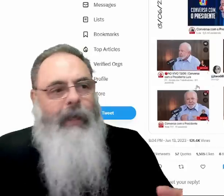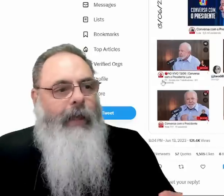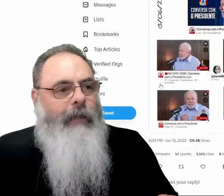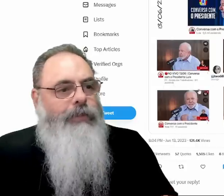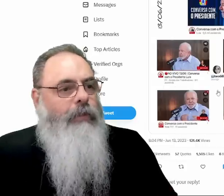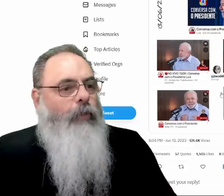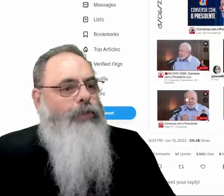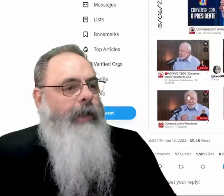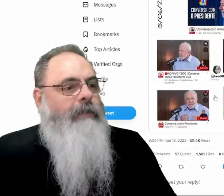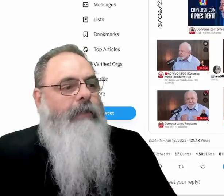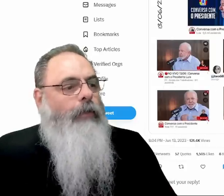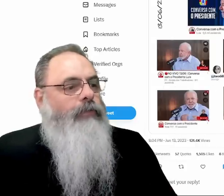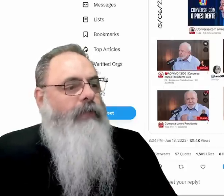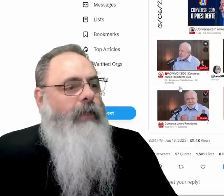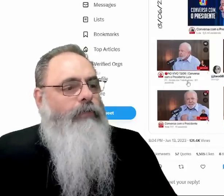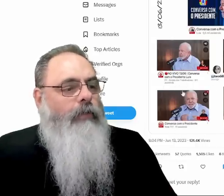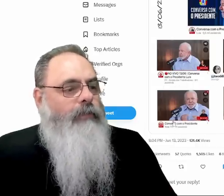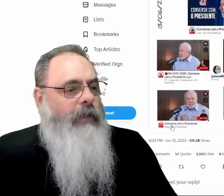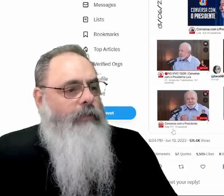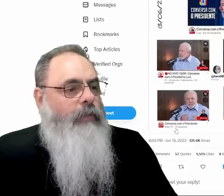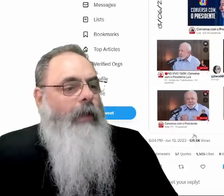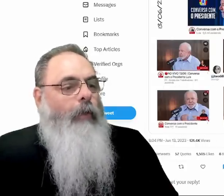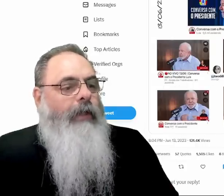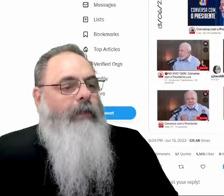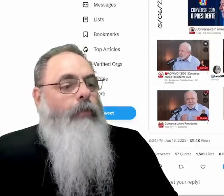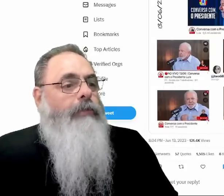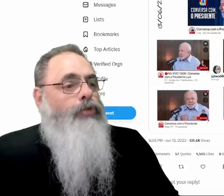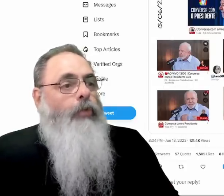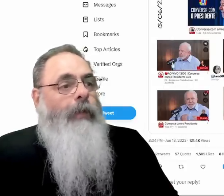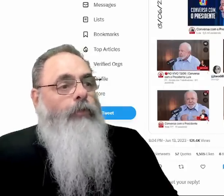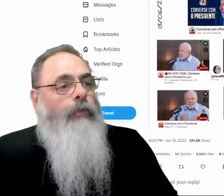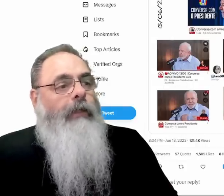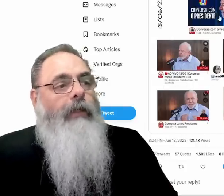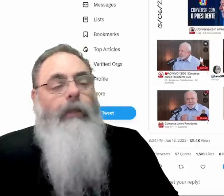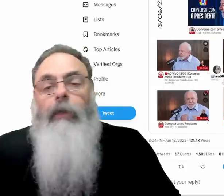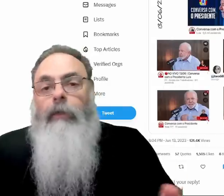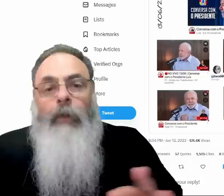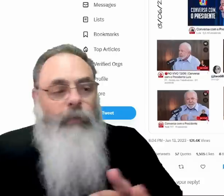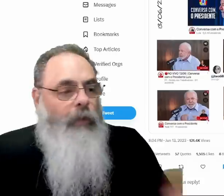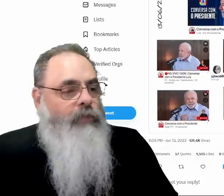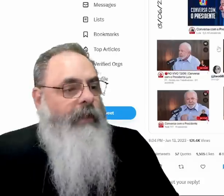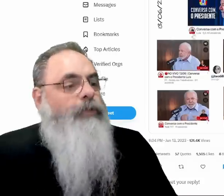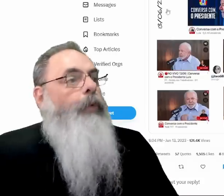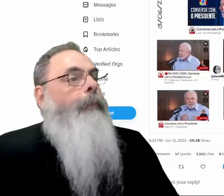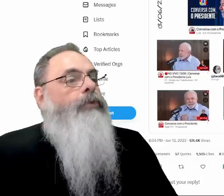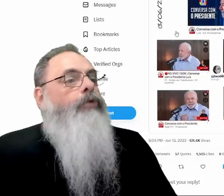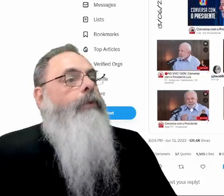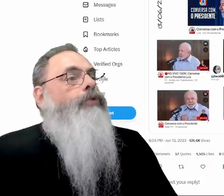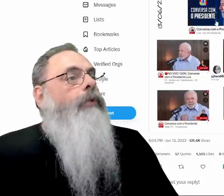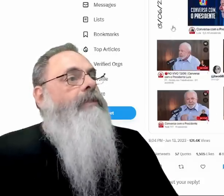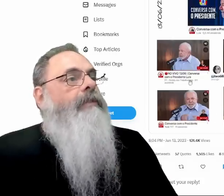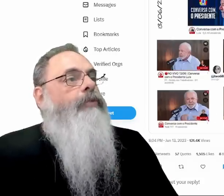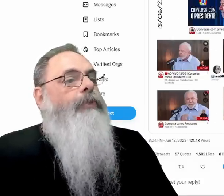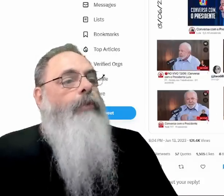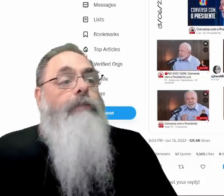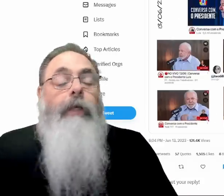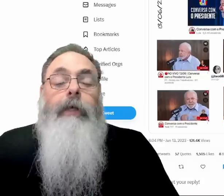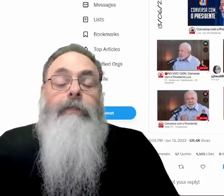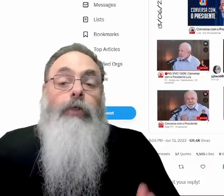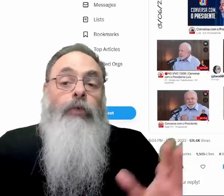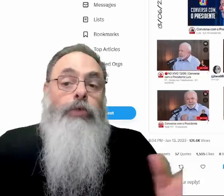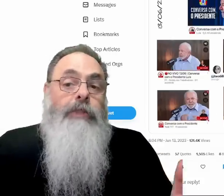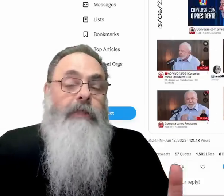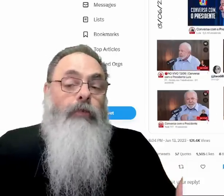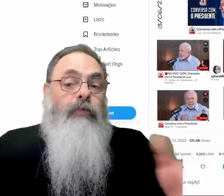tiveram merreca de audiência né 900 900 41 somando tudo aqui não deu 6.000 pessoas todas as transmissões